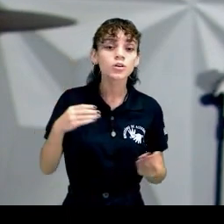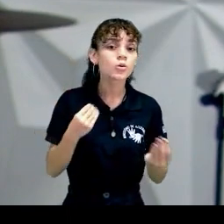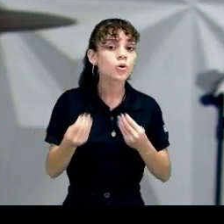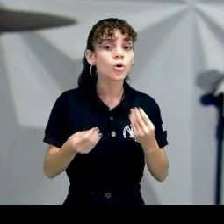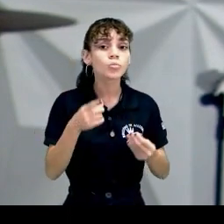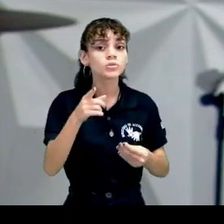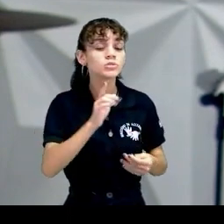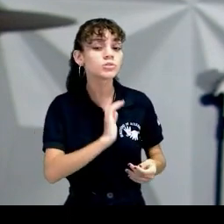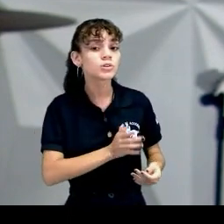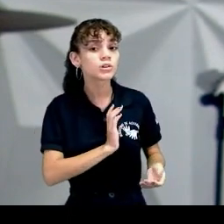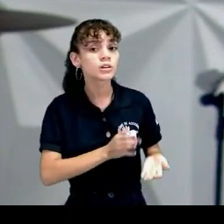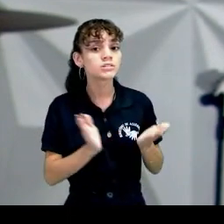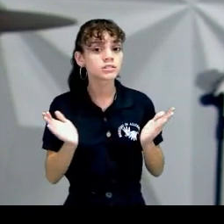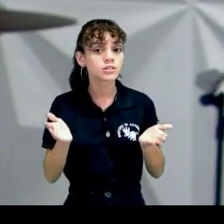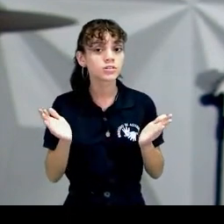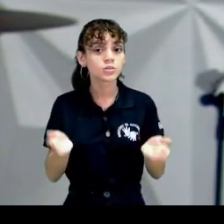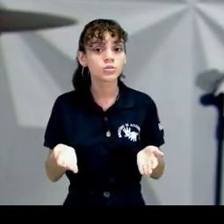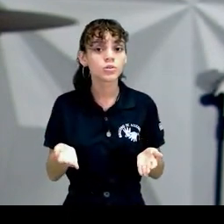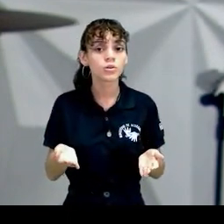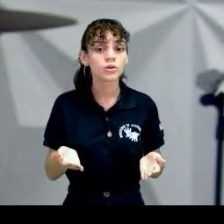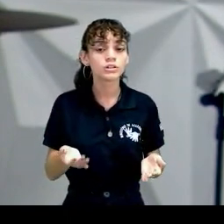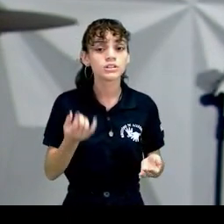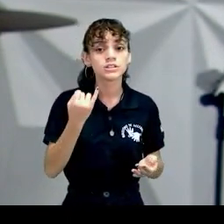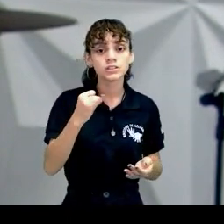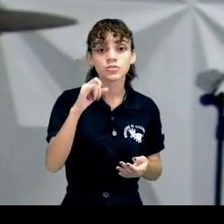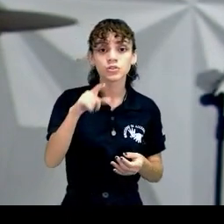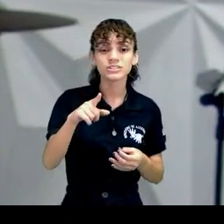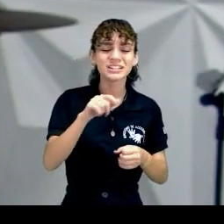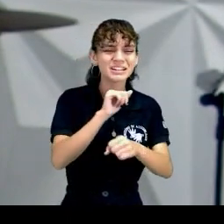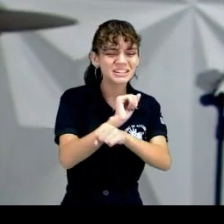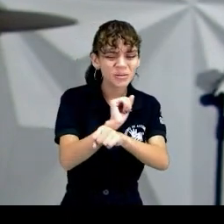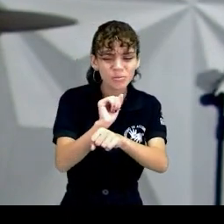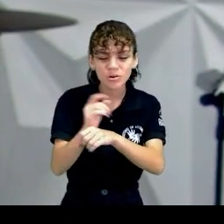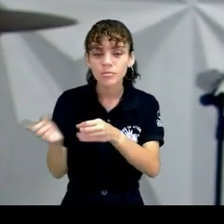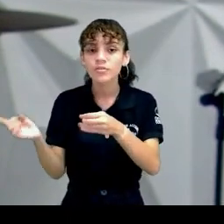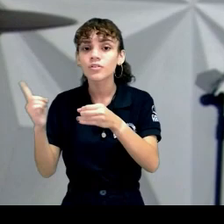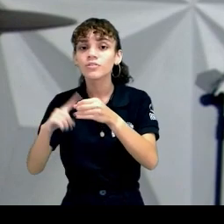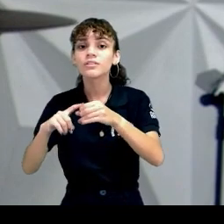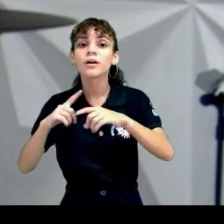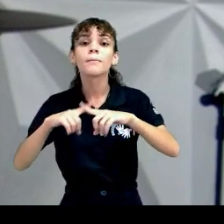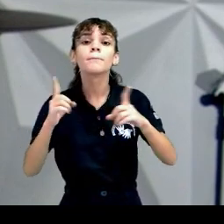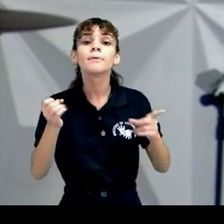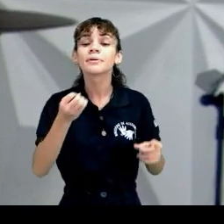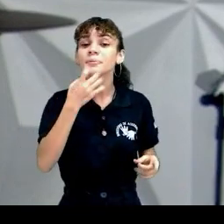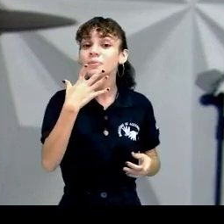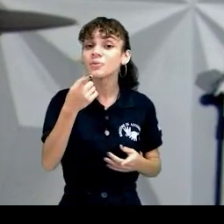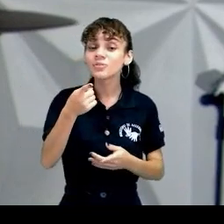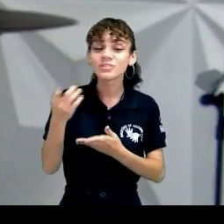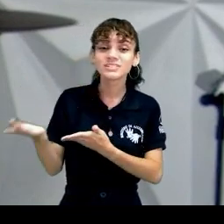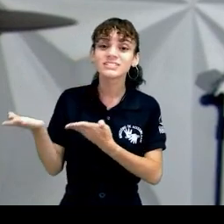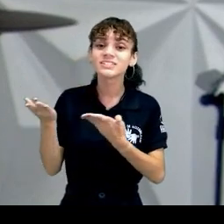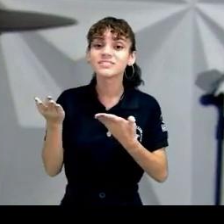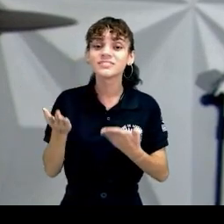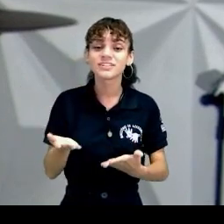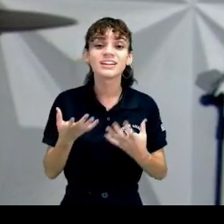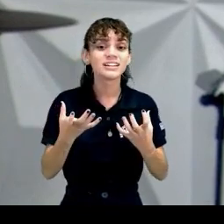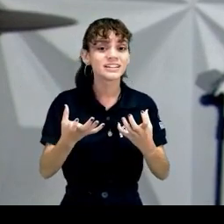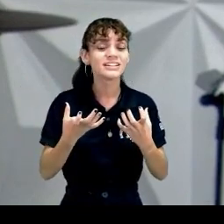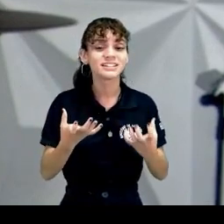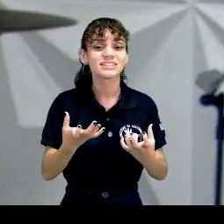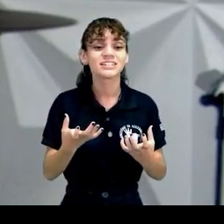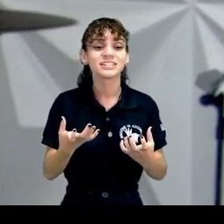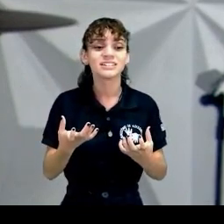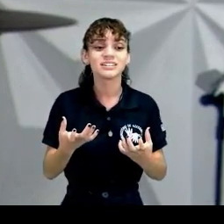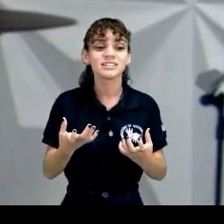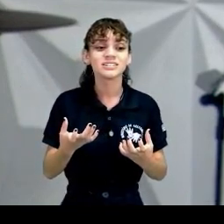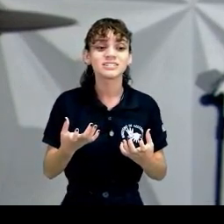você decidiu se tornar aquele que volta, aquela que volta para agradecer, para dizer: olha, Deus, ainda que as coisas não